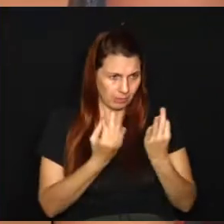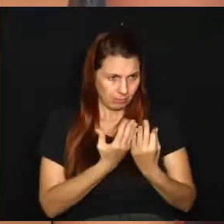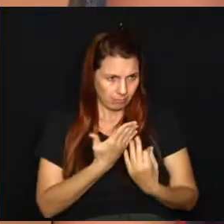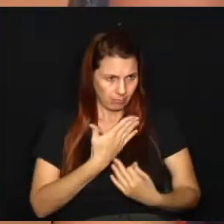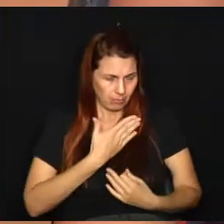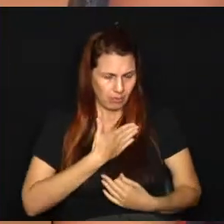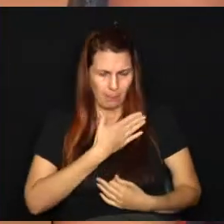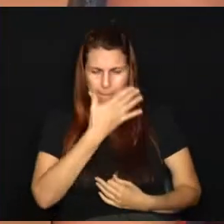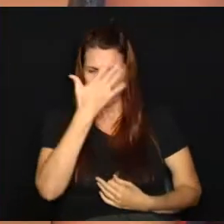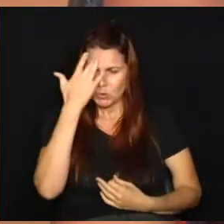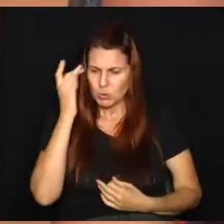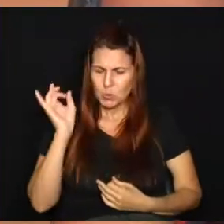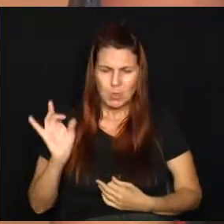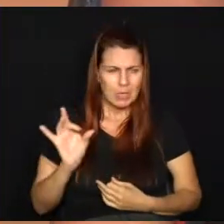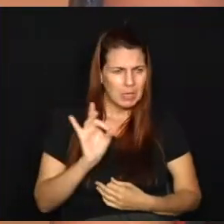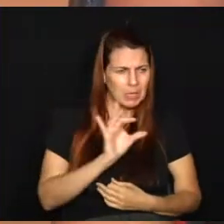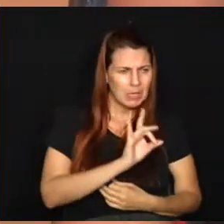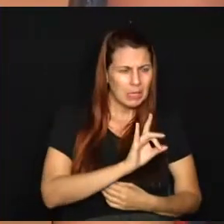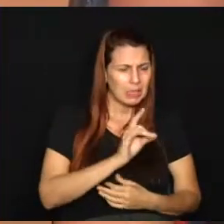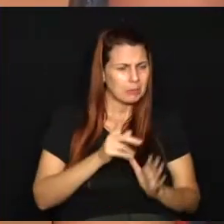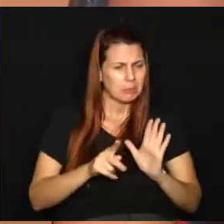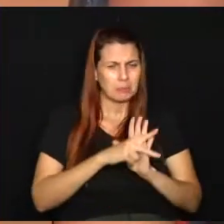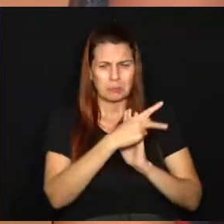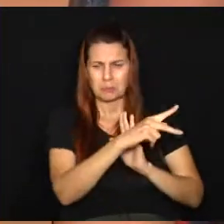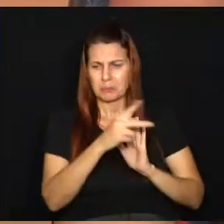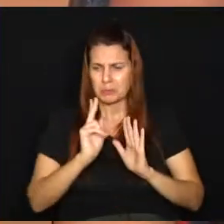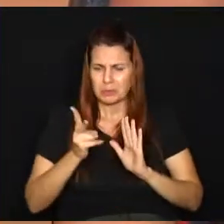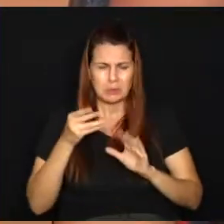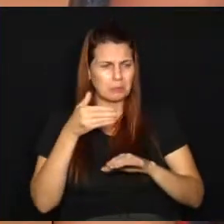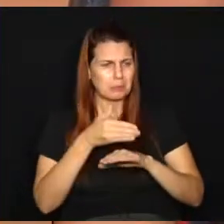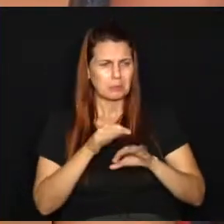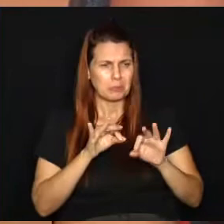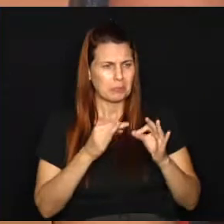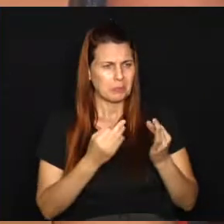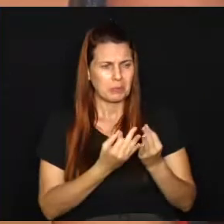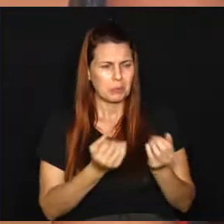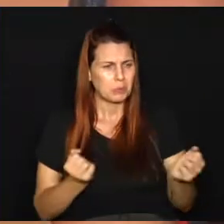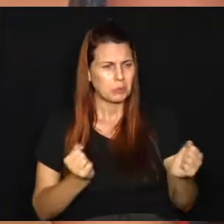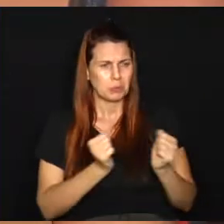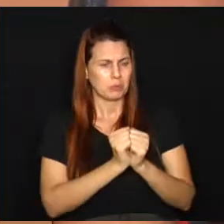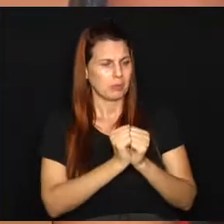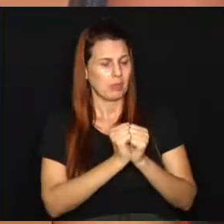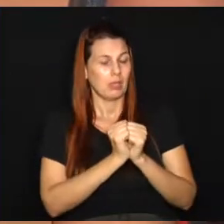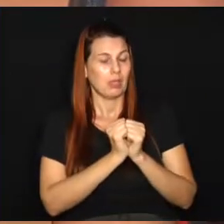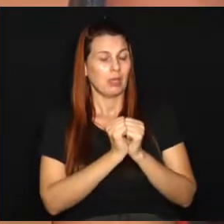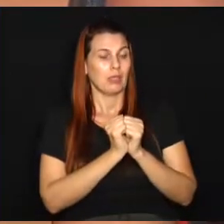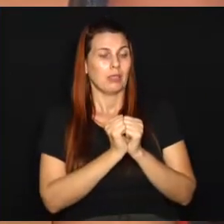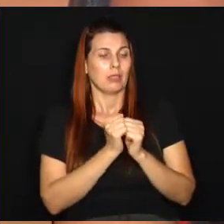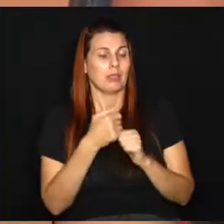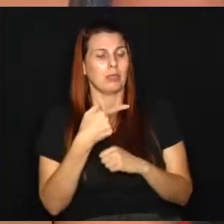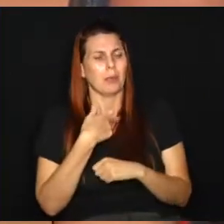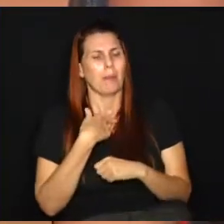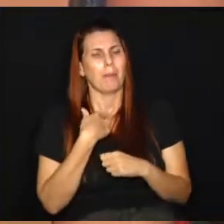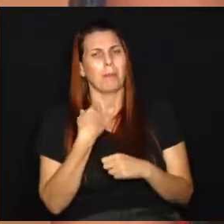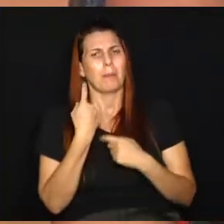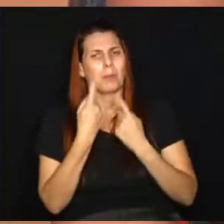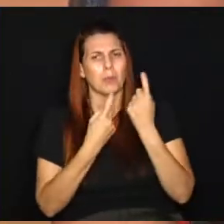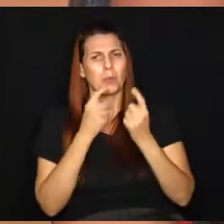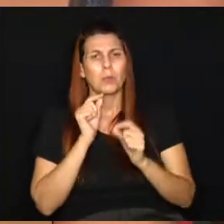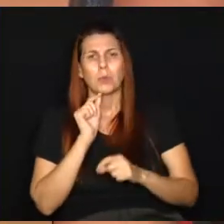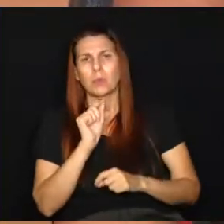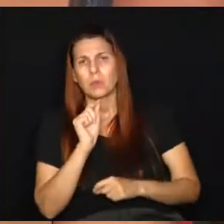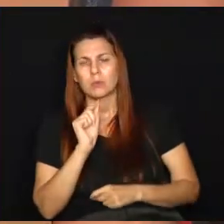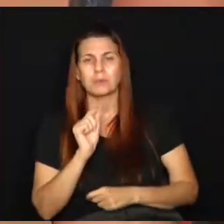são como são e sempre tiveram espaço dentro da família. E uma coisa que a gente sempre se preocupa, assim que a